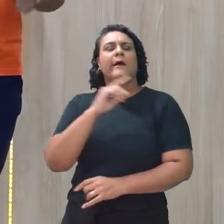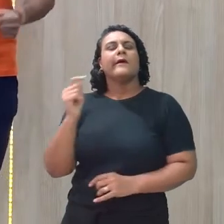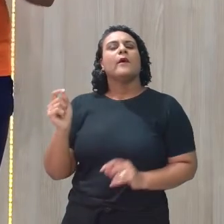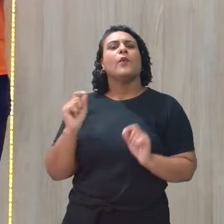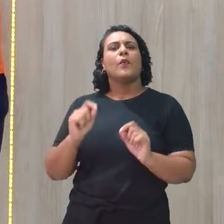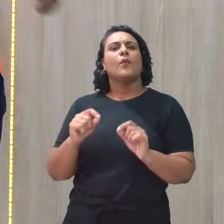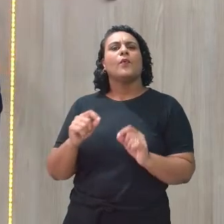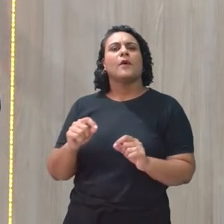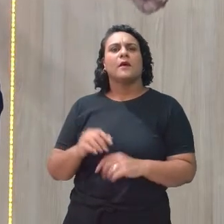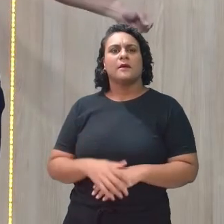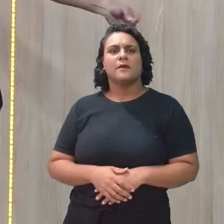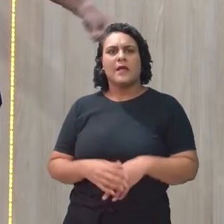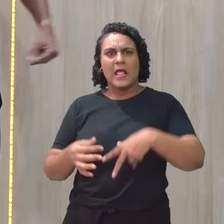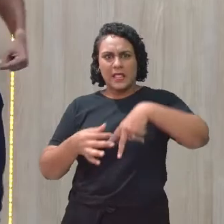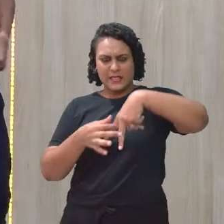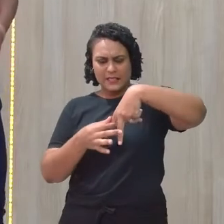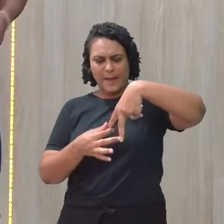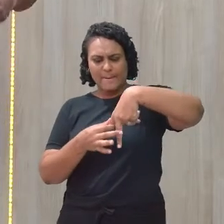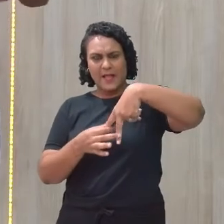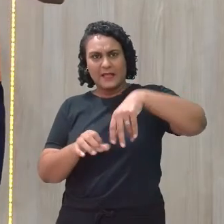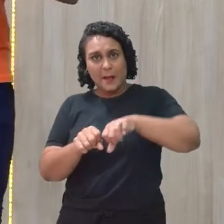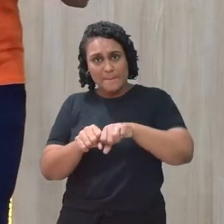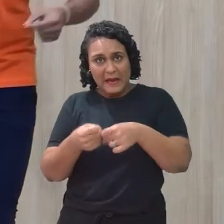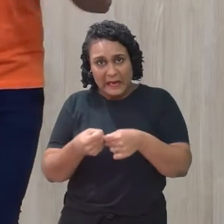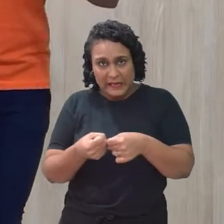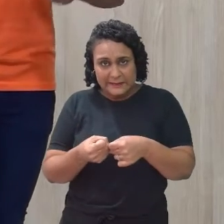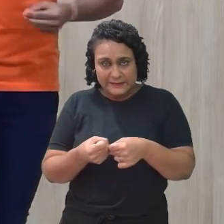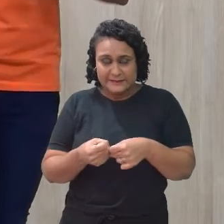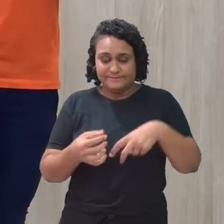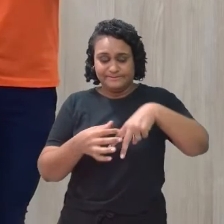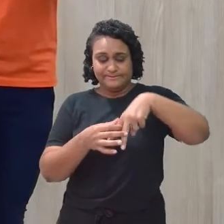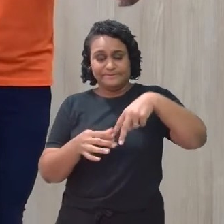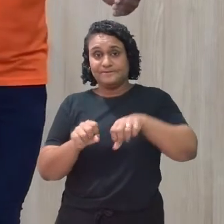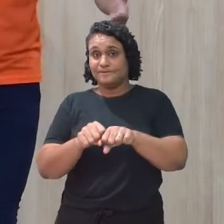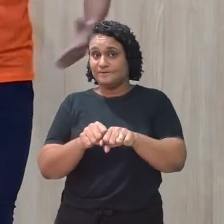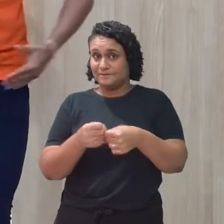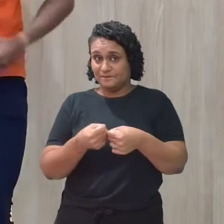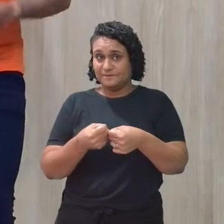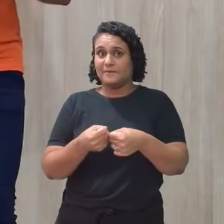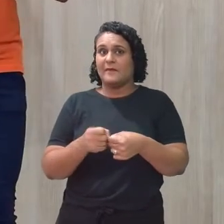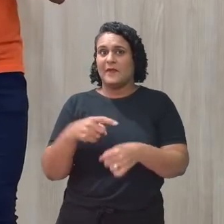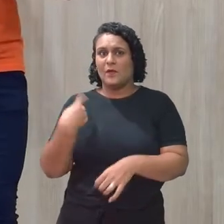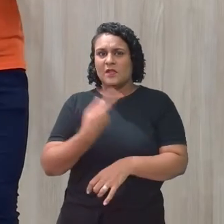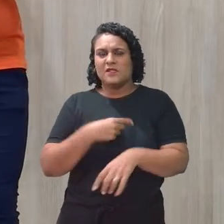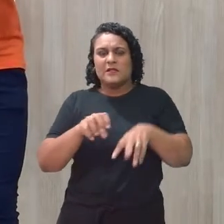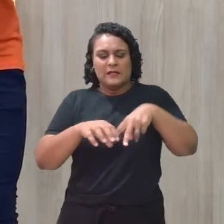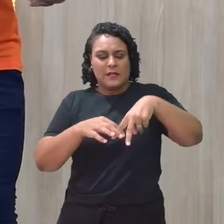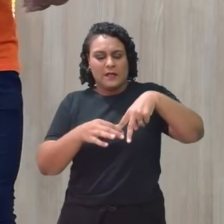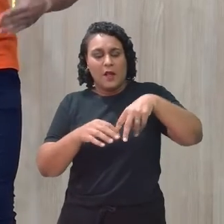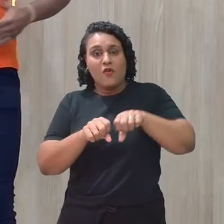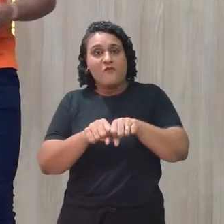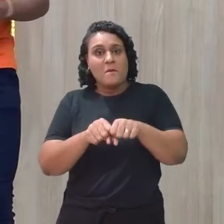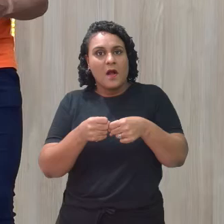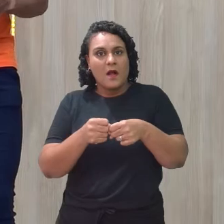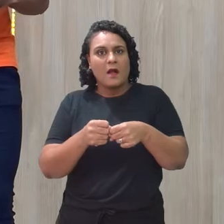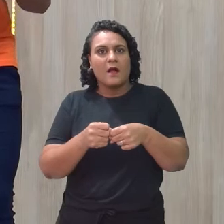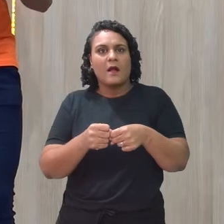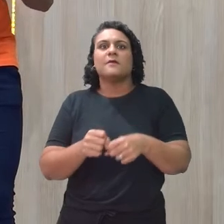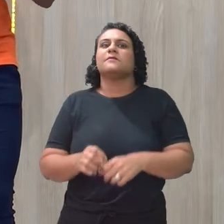da perna fraturada, né? Então, essa ideia da perna fraturada, quando a gente fratura a perna, a gente